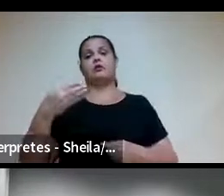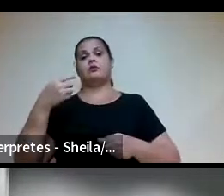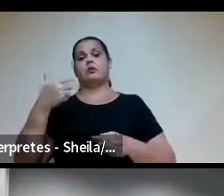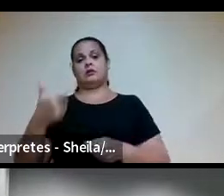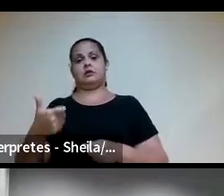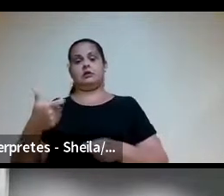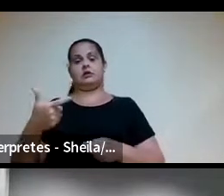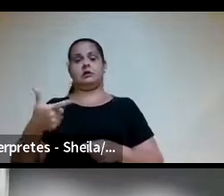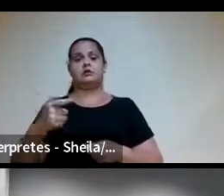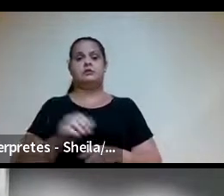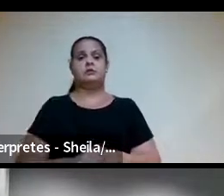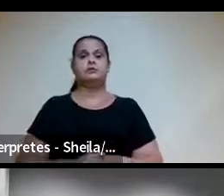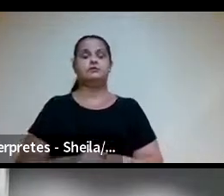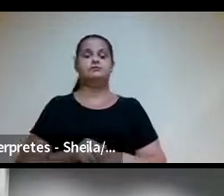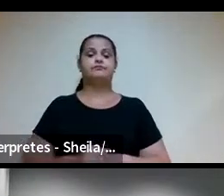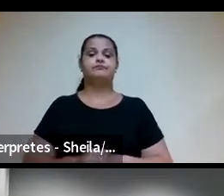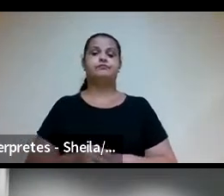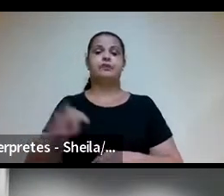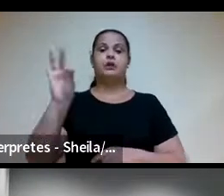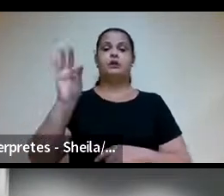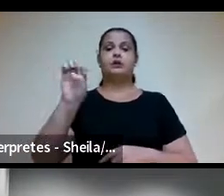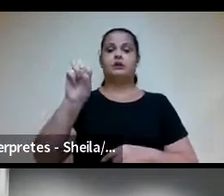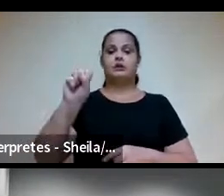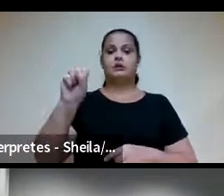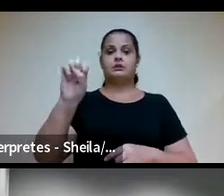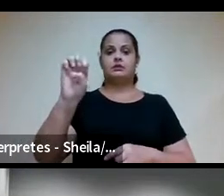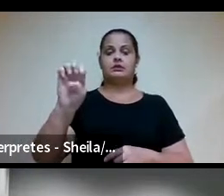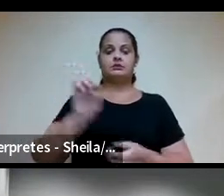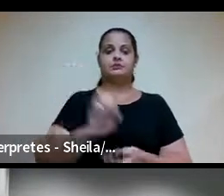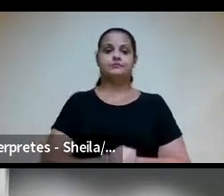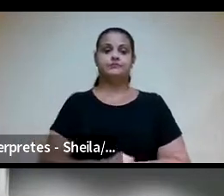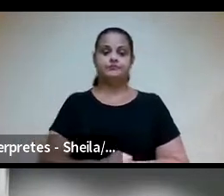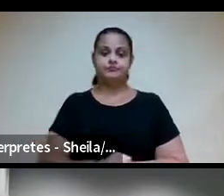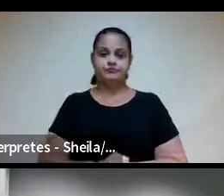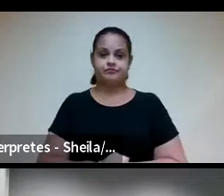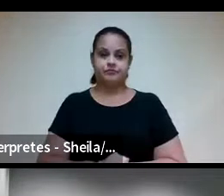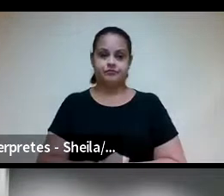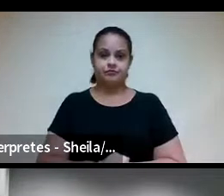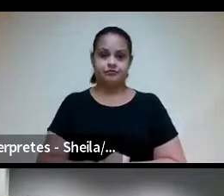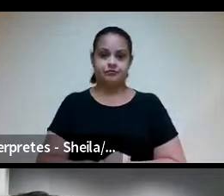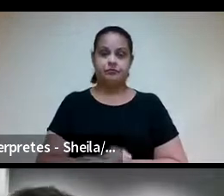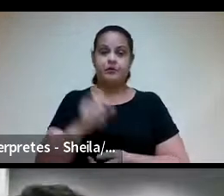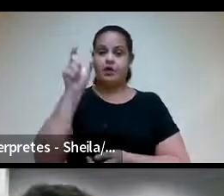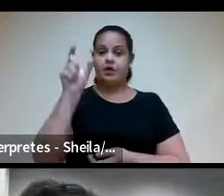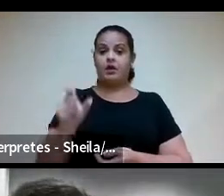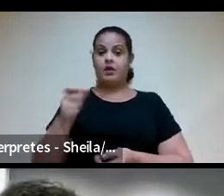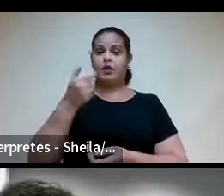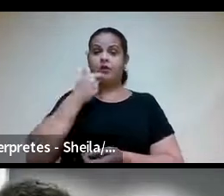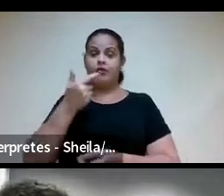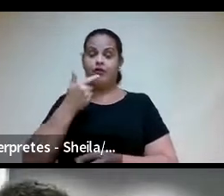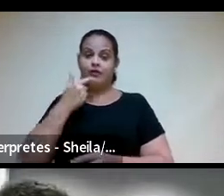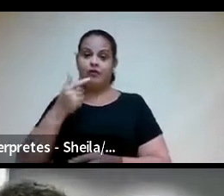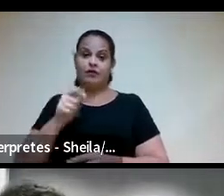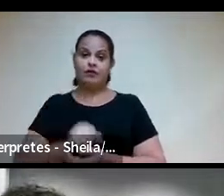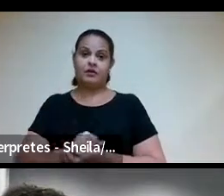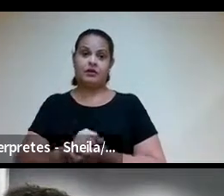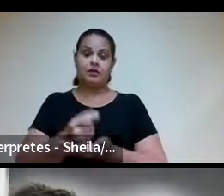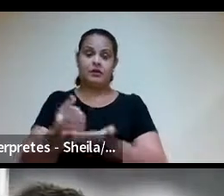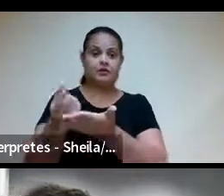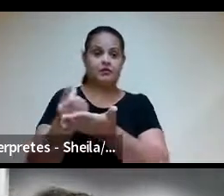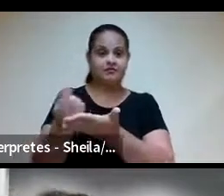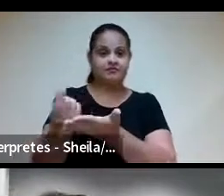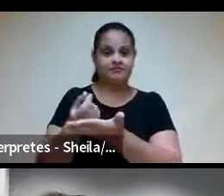resolução TSE 23.607. Ademais, no tocante à tese sustentada pelo recorrente de que as doações estimáveis em dinheiro deveriam